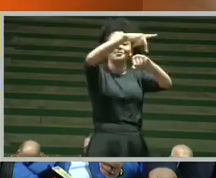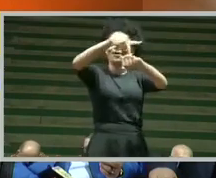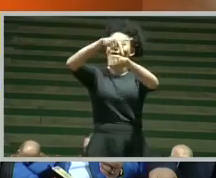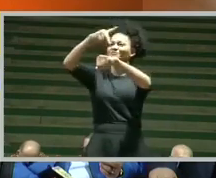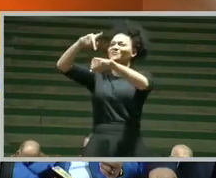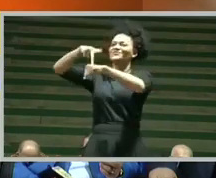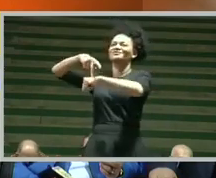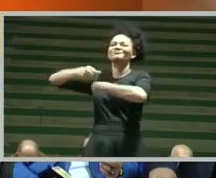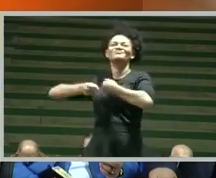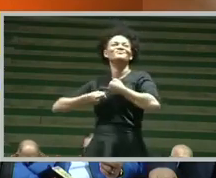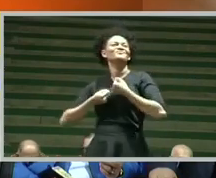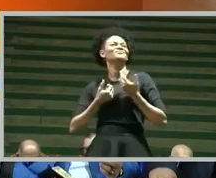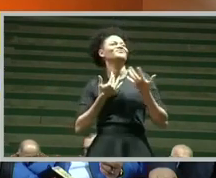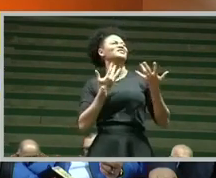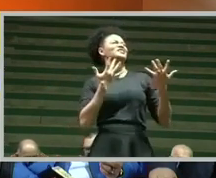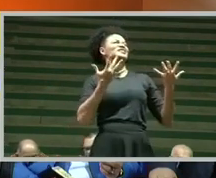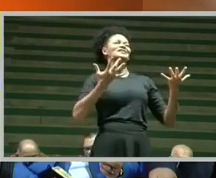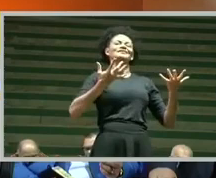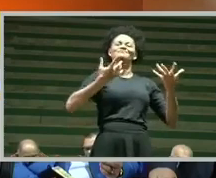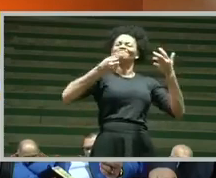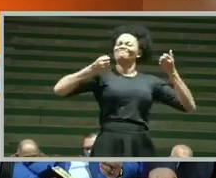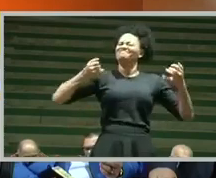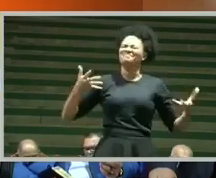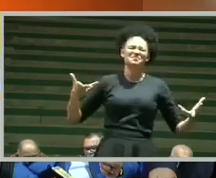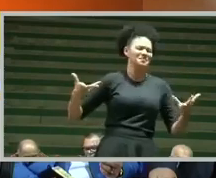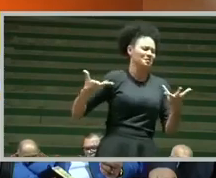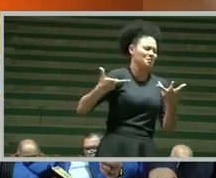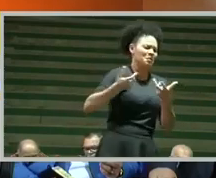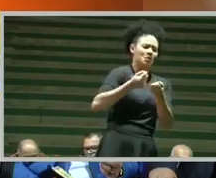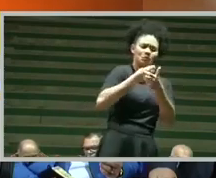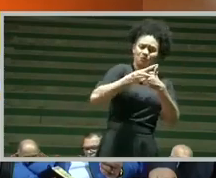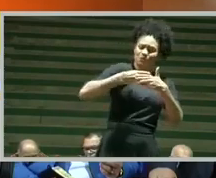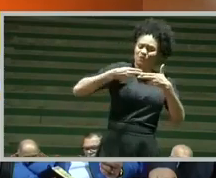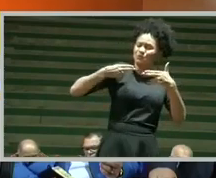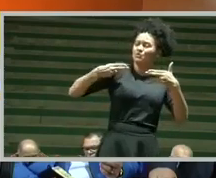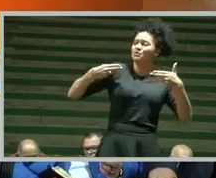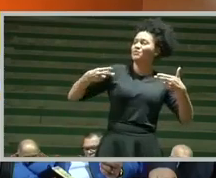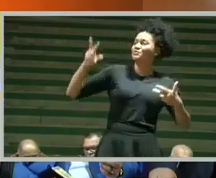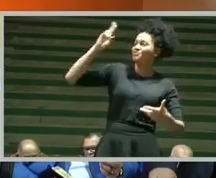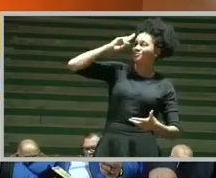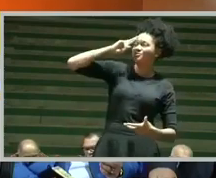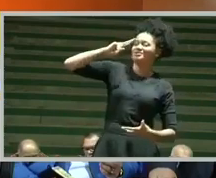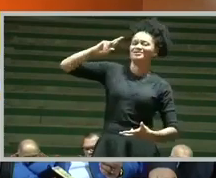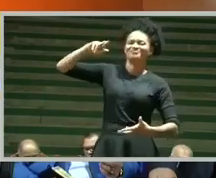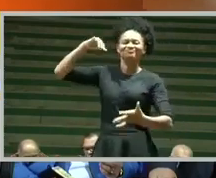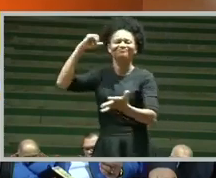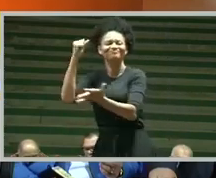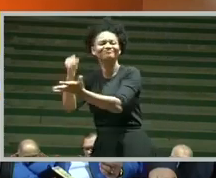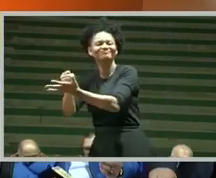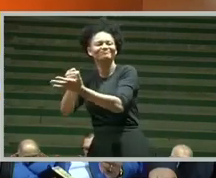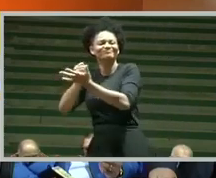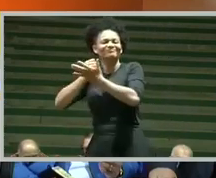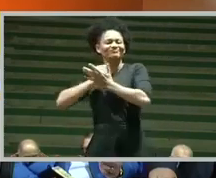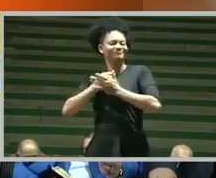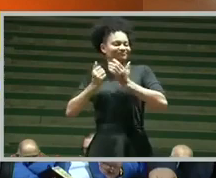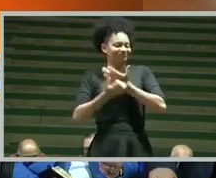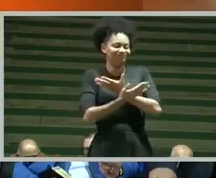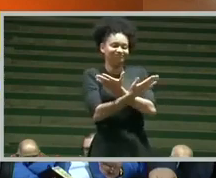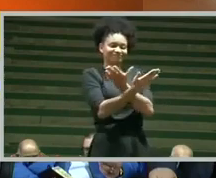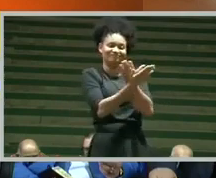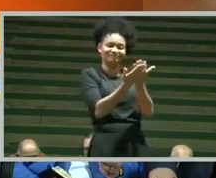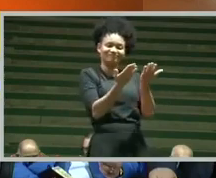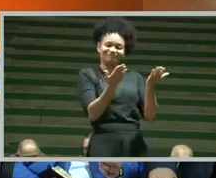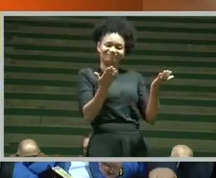nações: grandes coisas fez o Senhor a